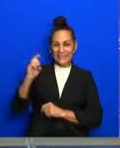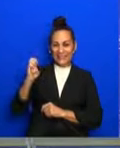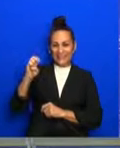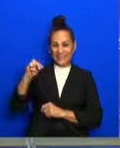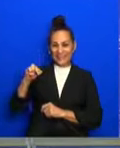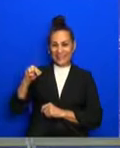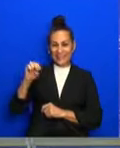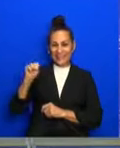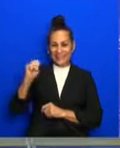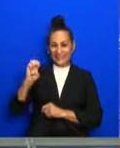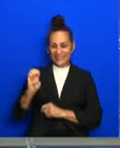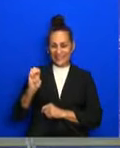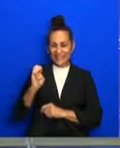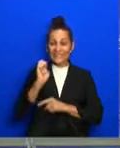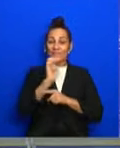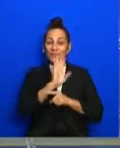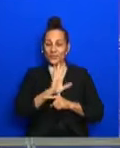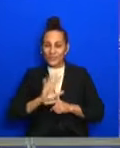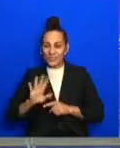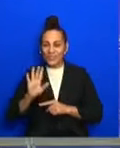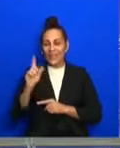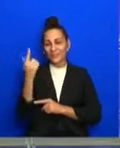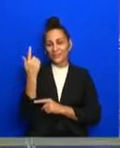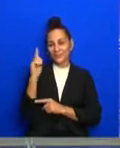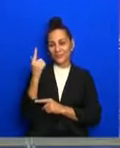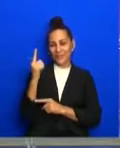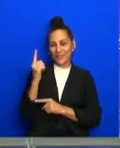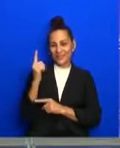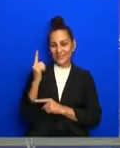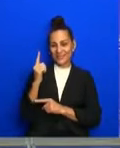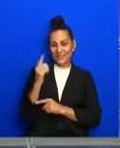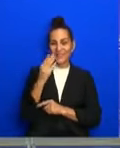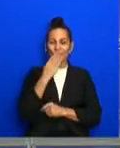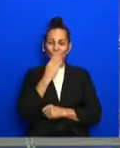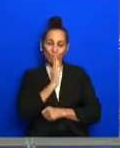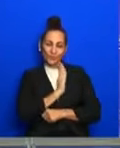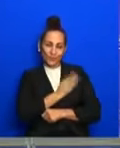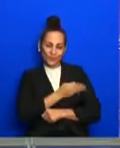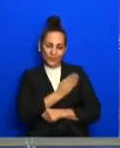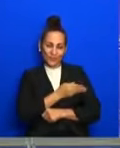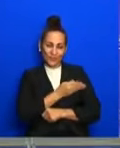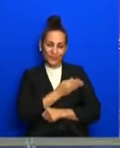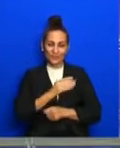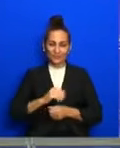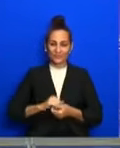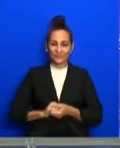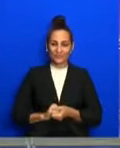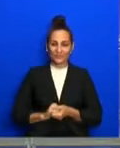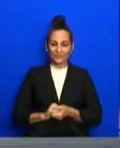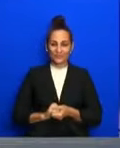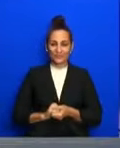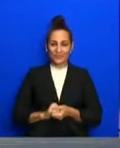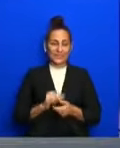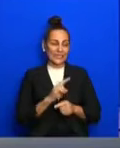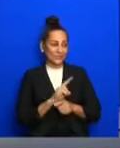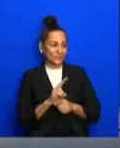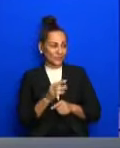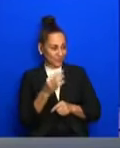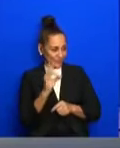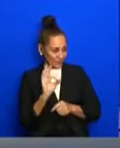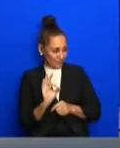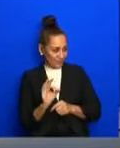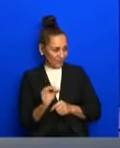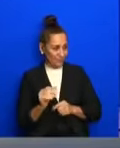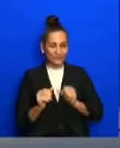Aparecidense de Goiás. Aparecidense de Goiás. É o time do coração. Auditoras,